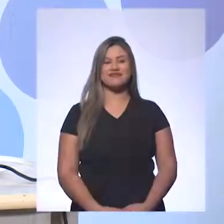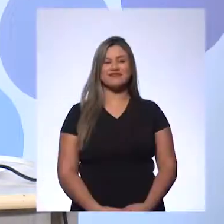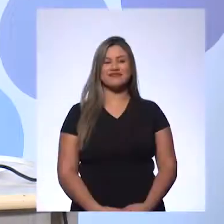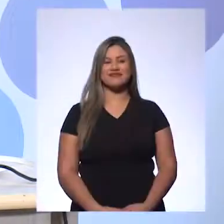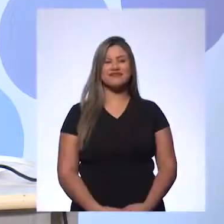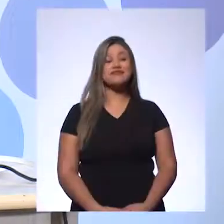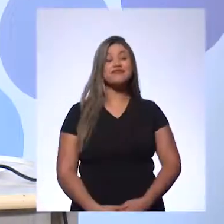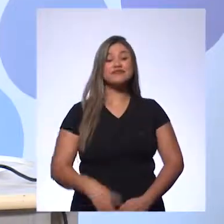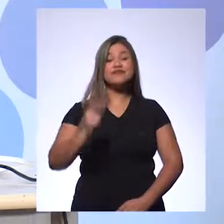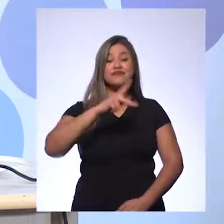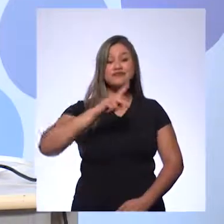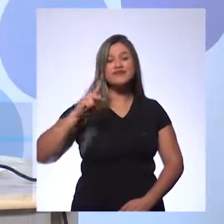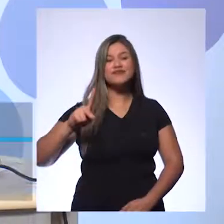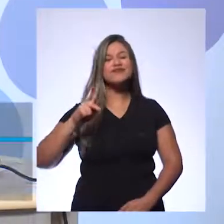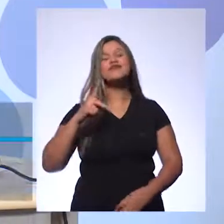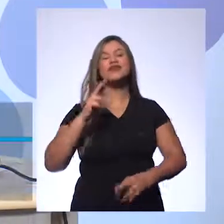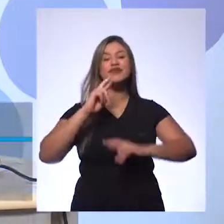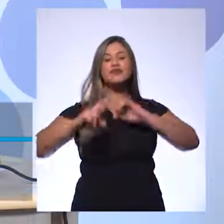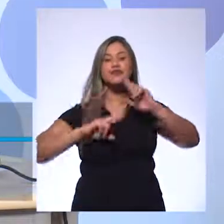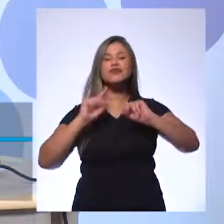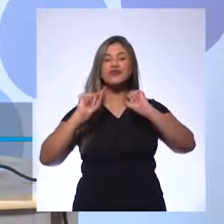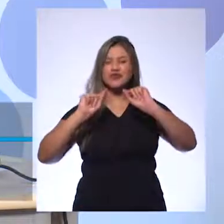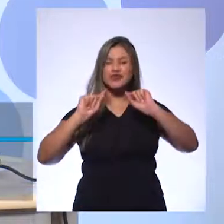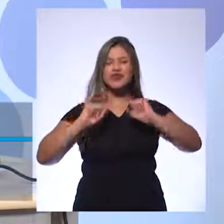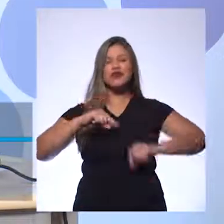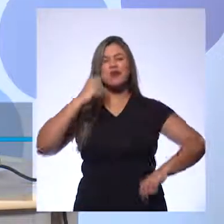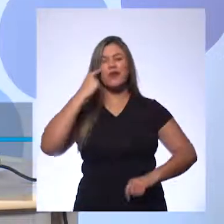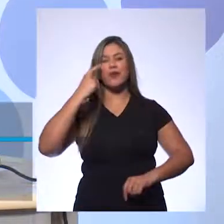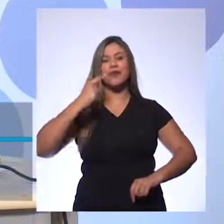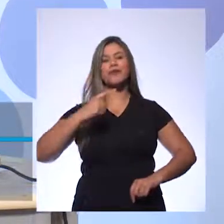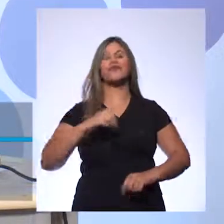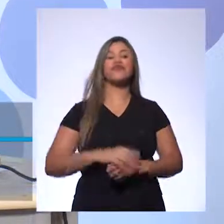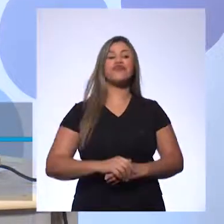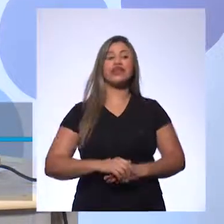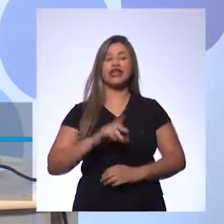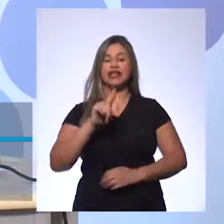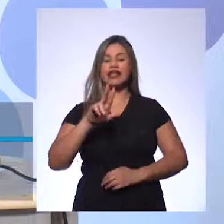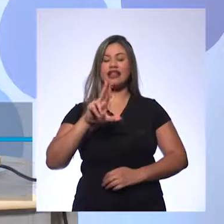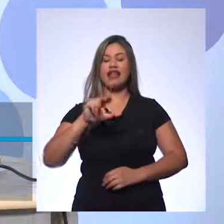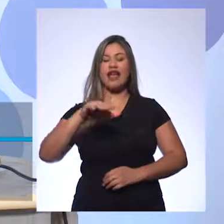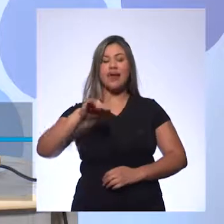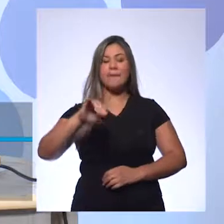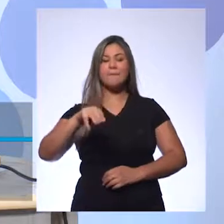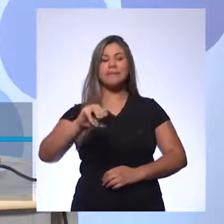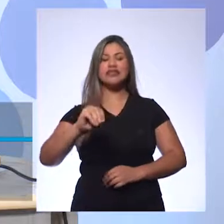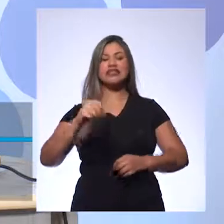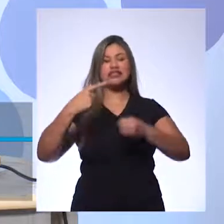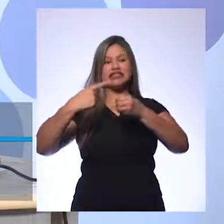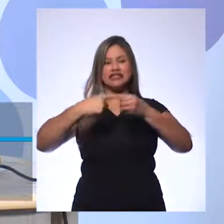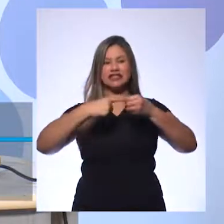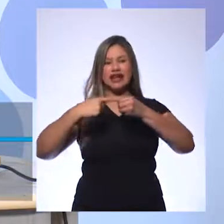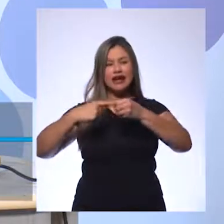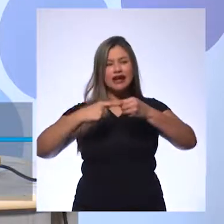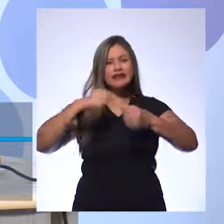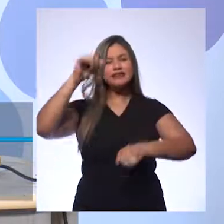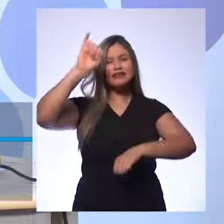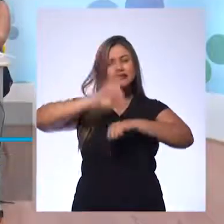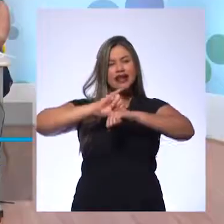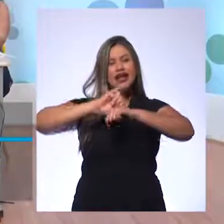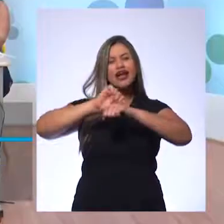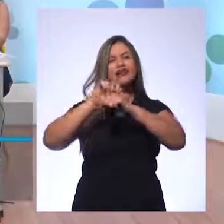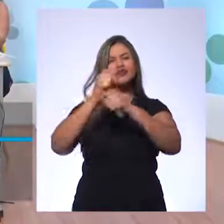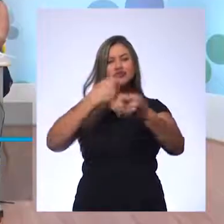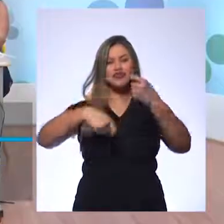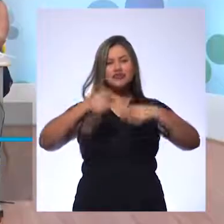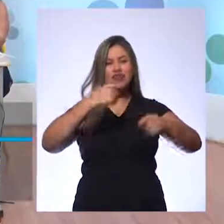a professora Janaína vamos lá o Guilherme falou cidade centro Urbano Nossa esse sexto eu vou fazer a mesma coisa que você na hora de arte